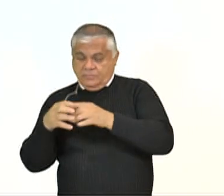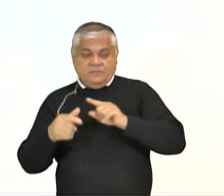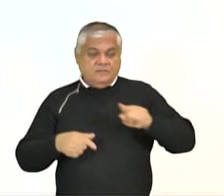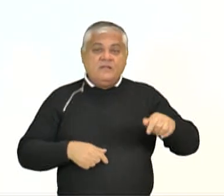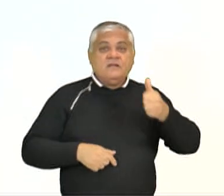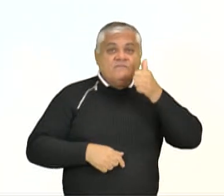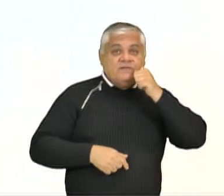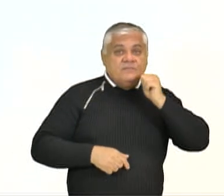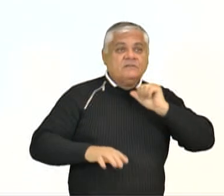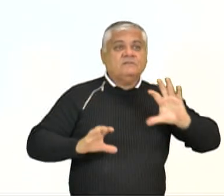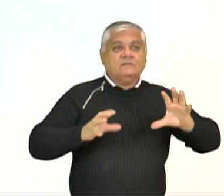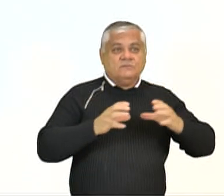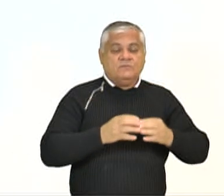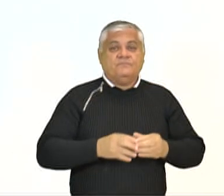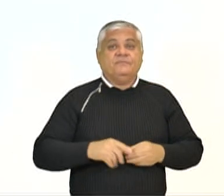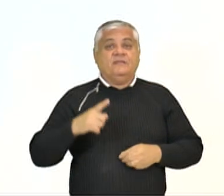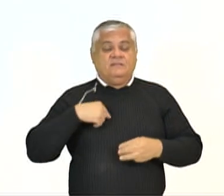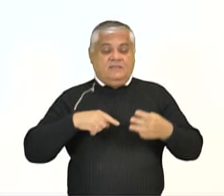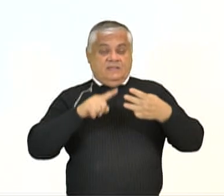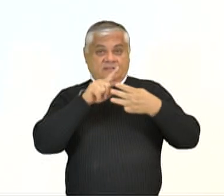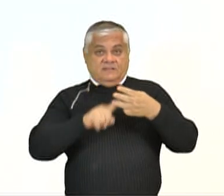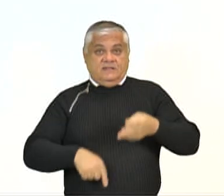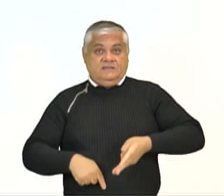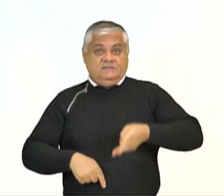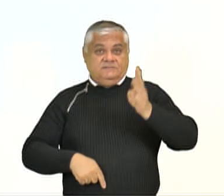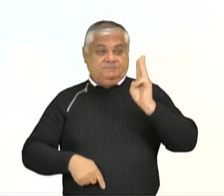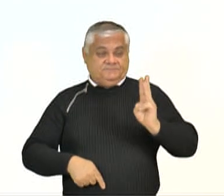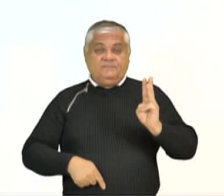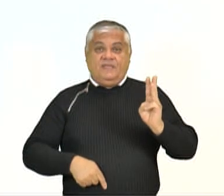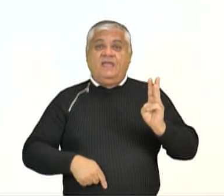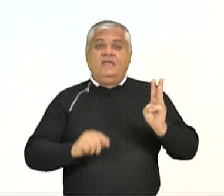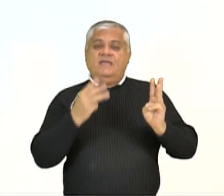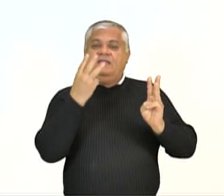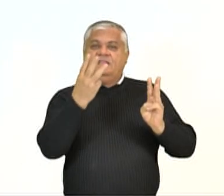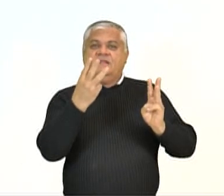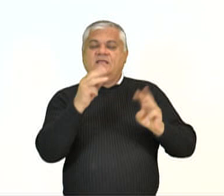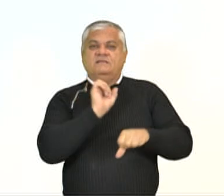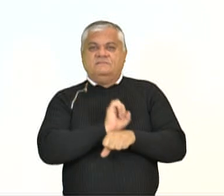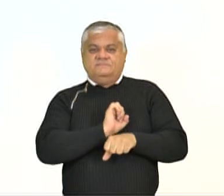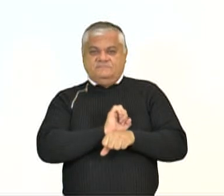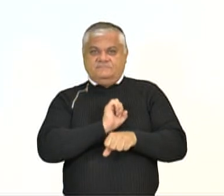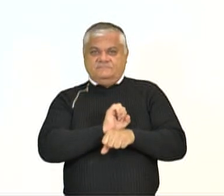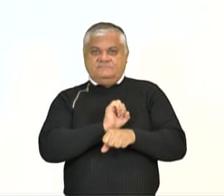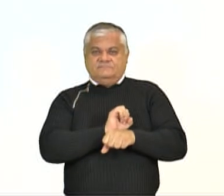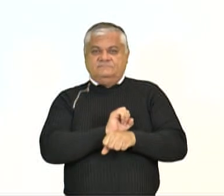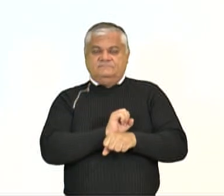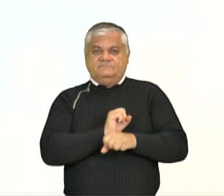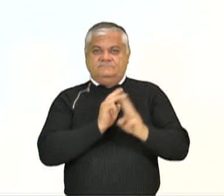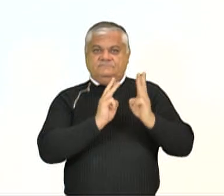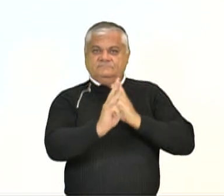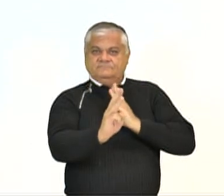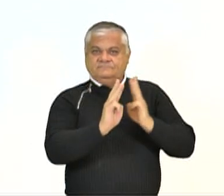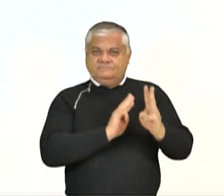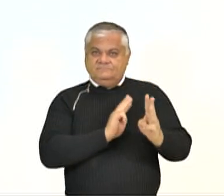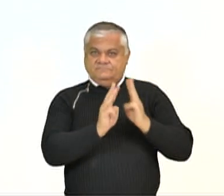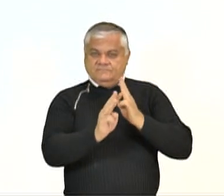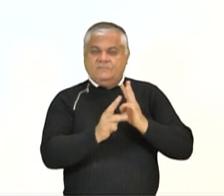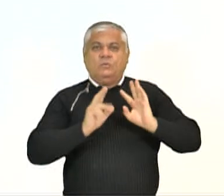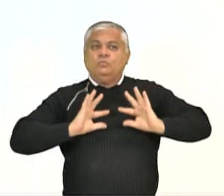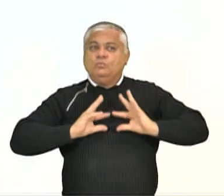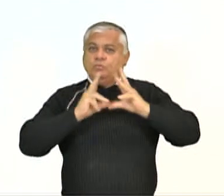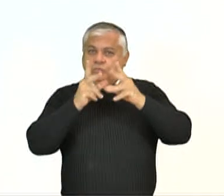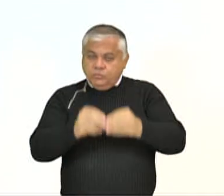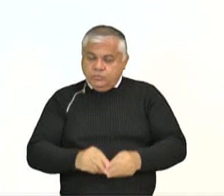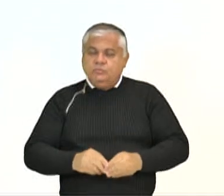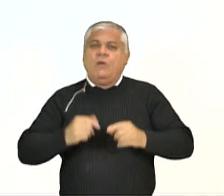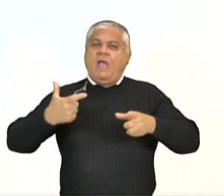feminina. São 3 jogadores titulares e 3 jogadores reservas, tá? Todos atuam no